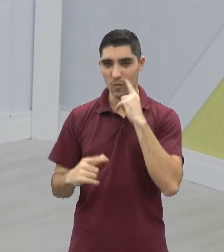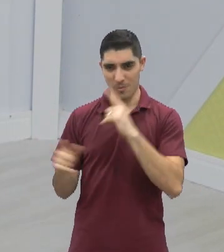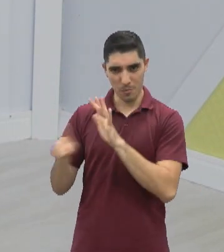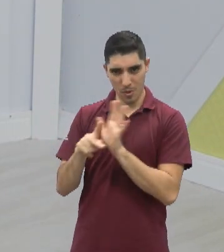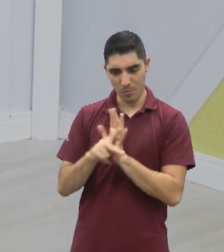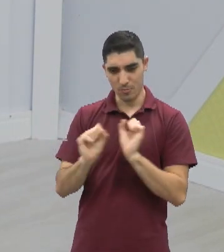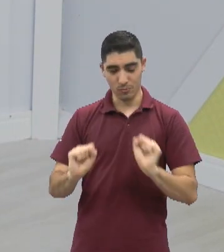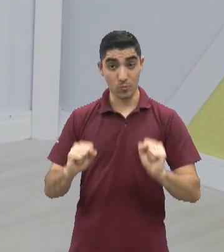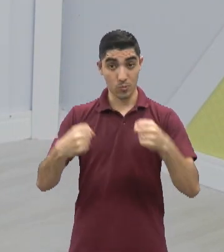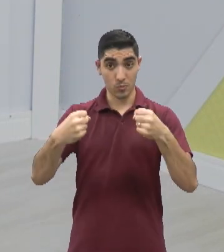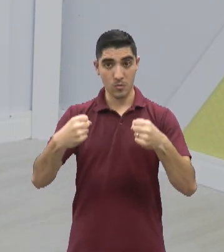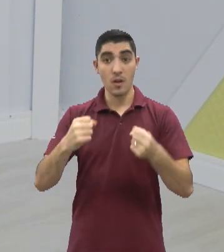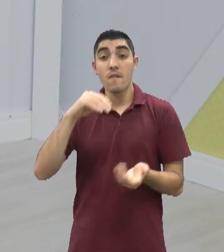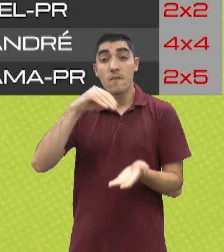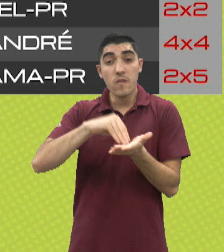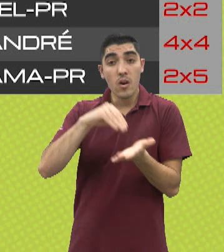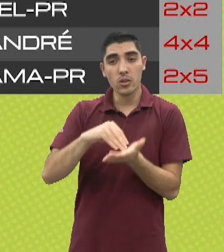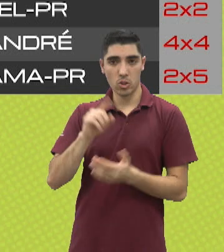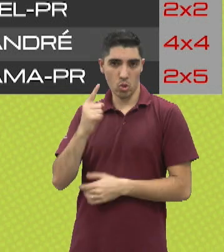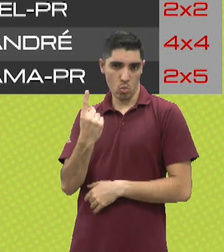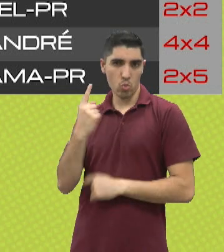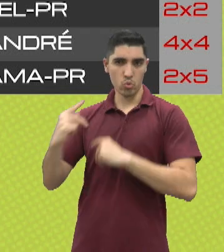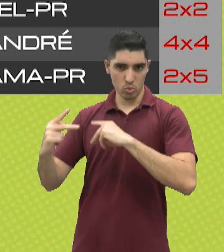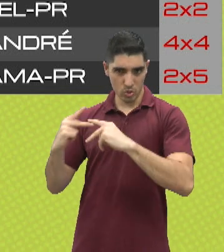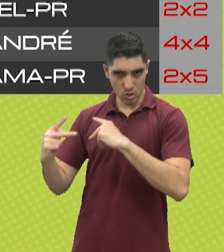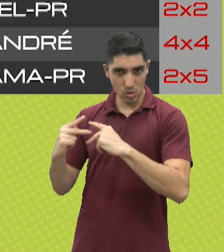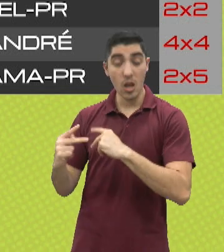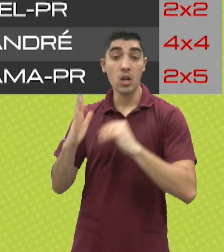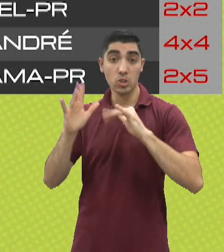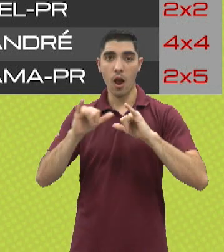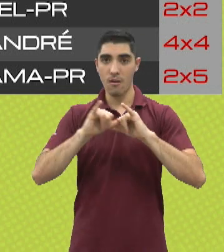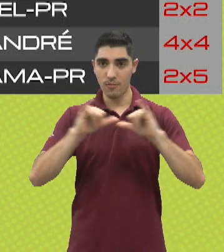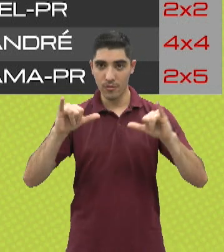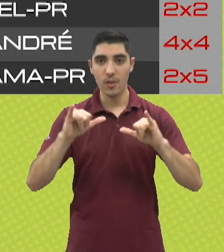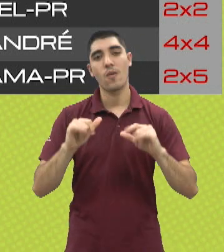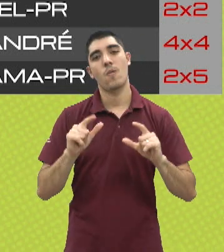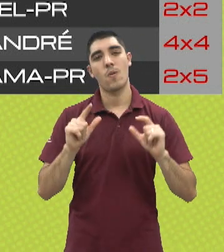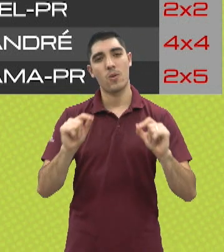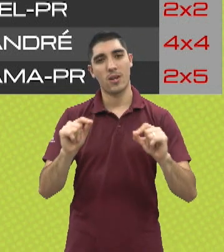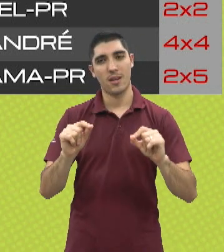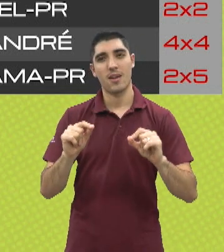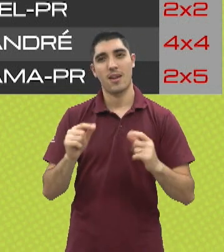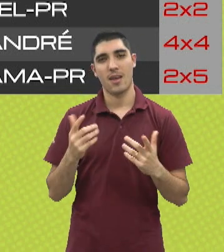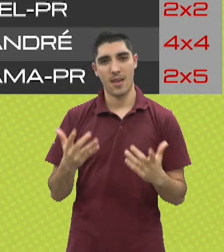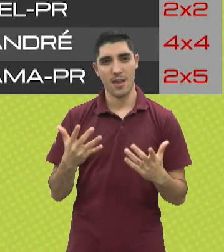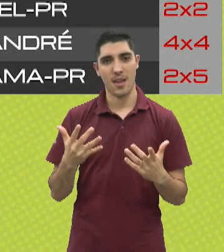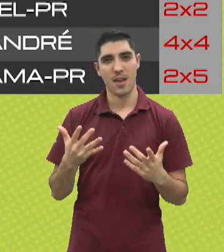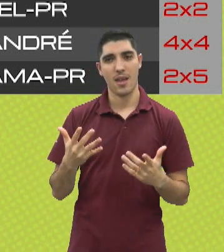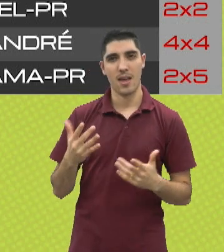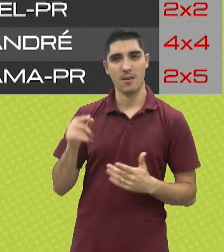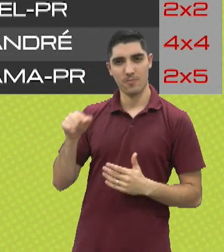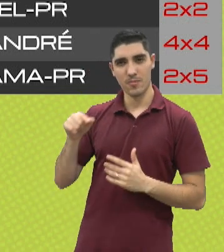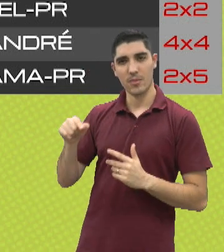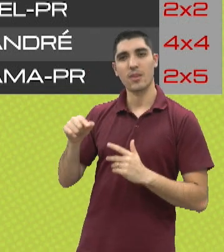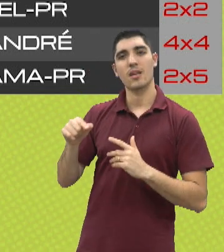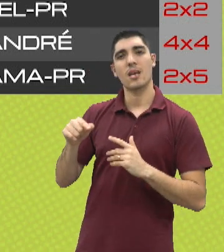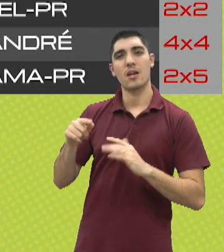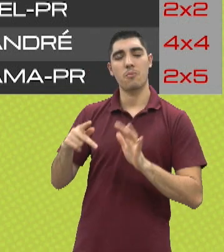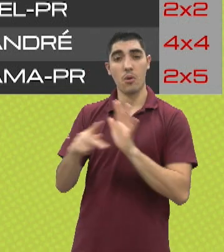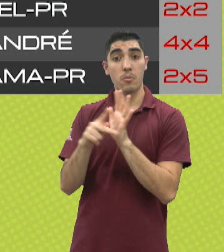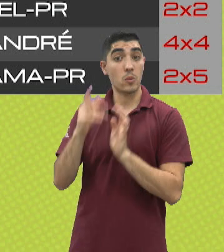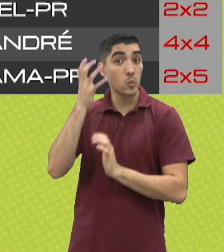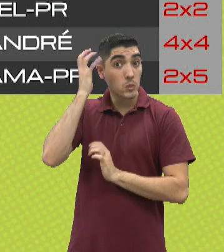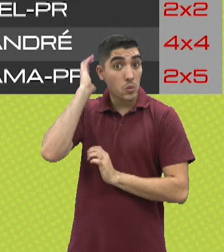oitavas de final. Só faltava o jogo do São José. A gente tinha informado aí, na verdade, pra gente aqui, faltava também preencher aqui. O Santo